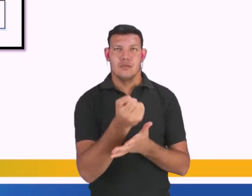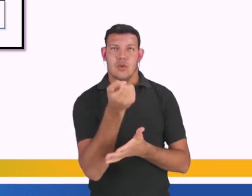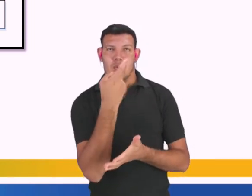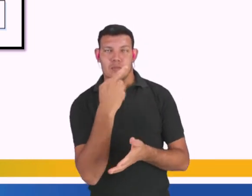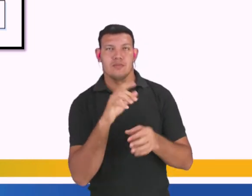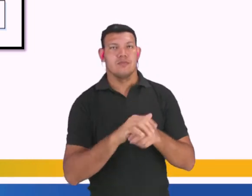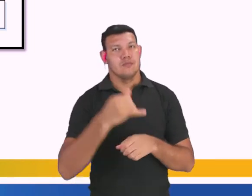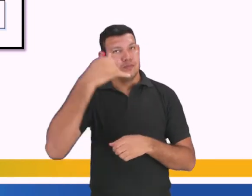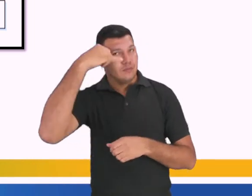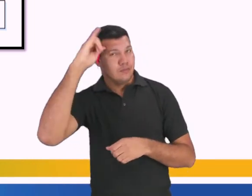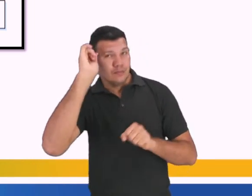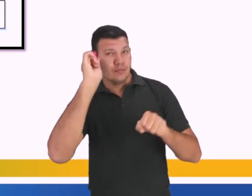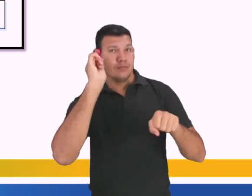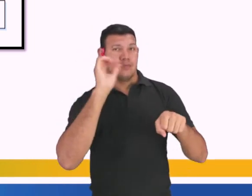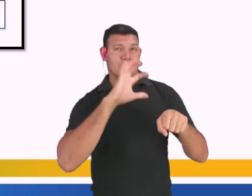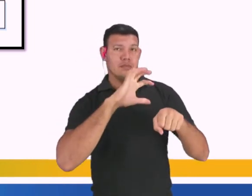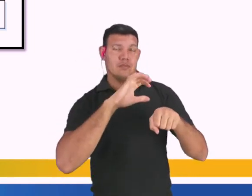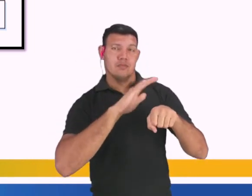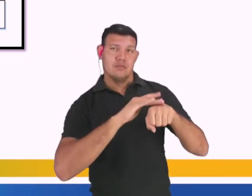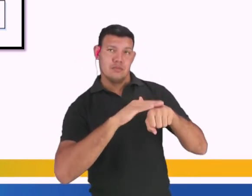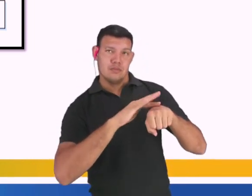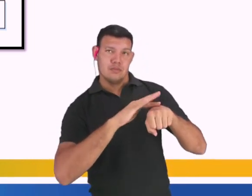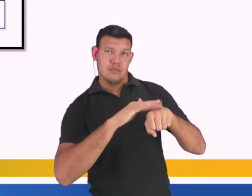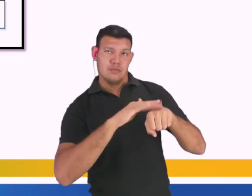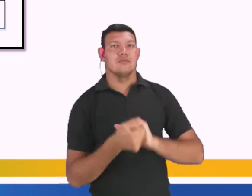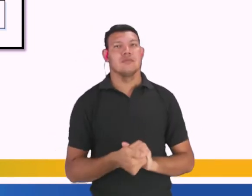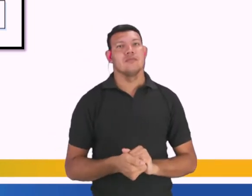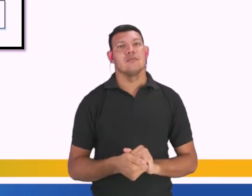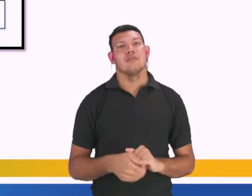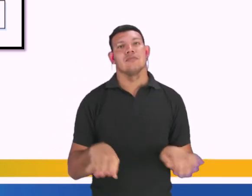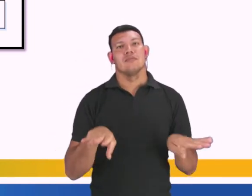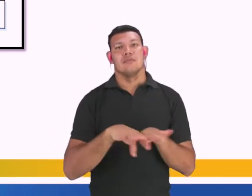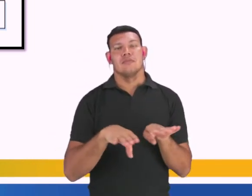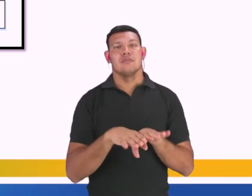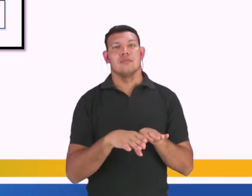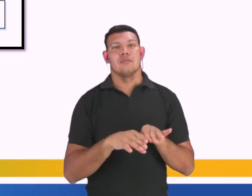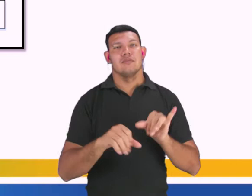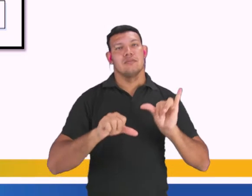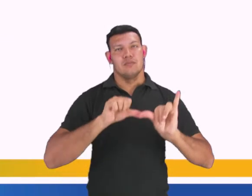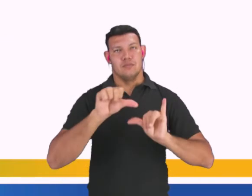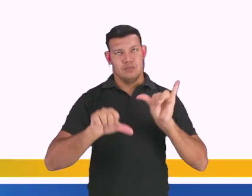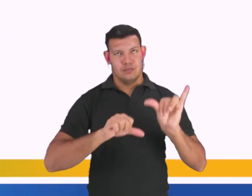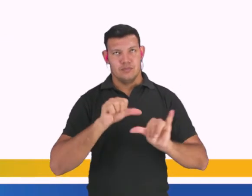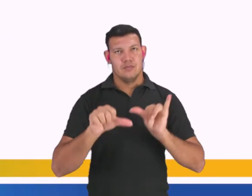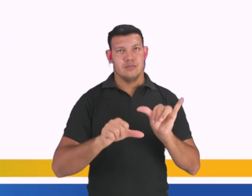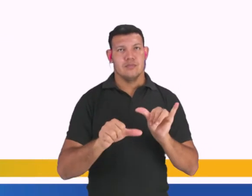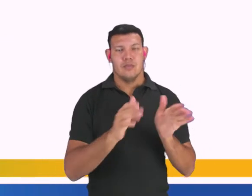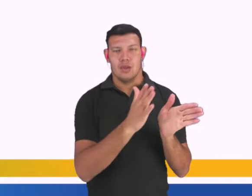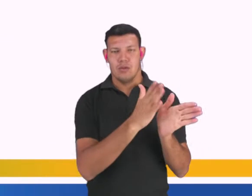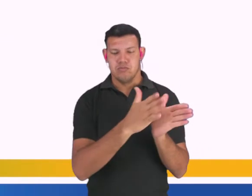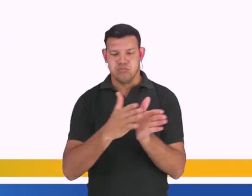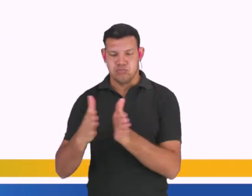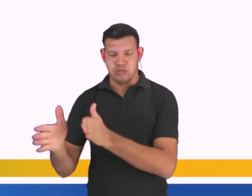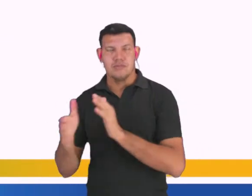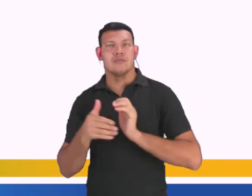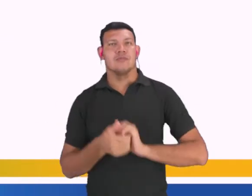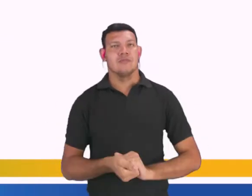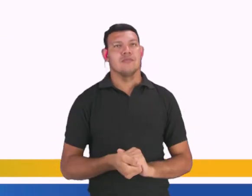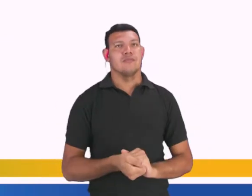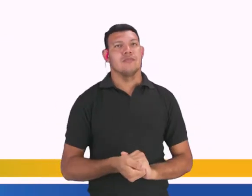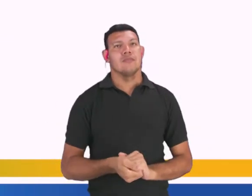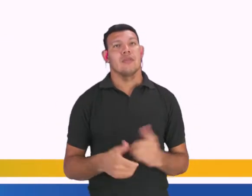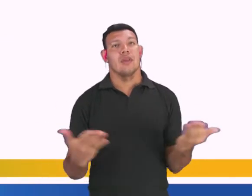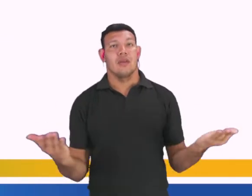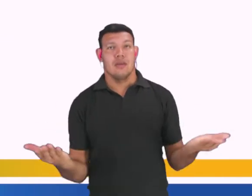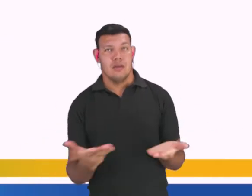combate a alguma doença. E nas reações em cadeia, tudo isso estuda a bioquímica. Bem, a bioquímica a gente